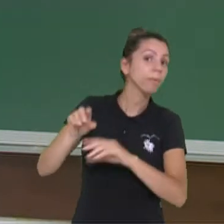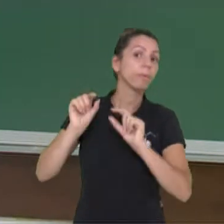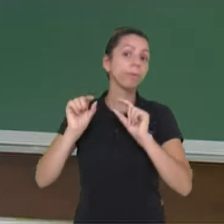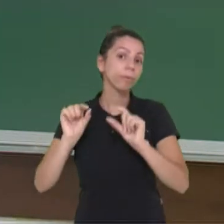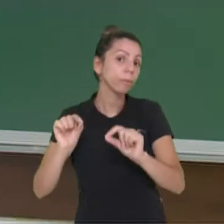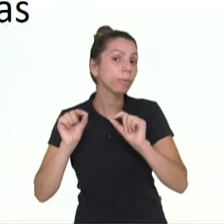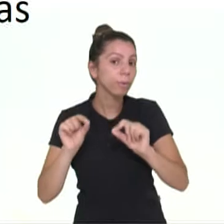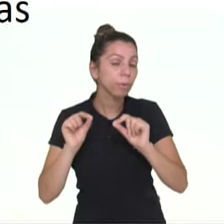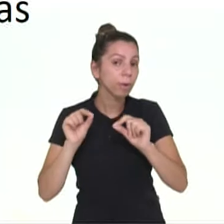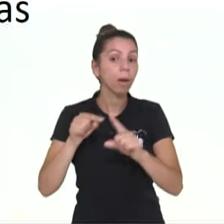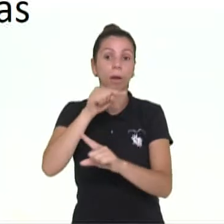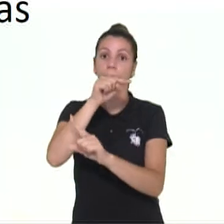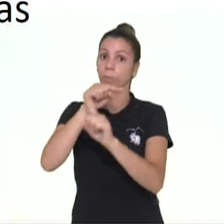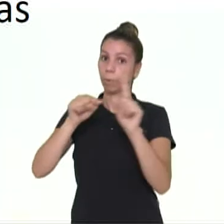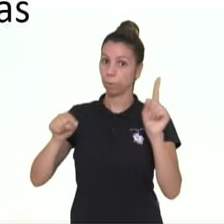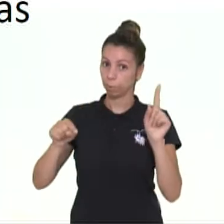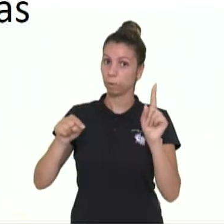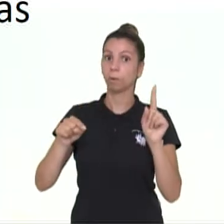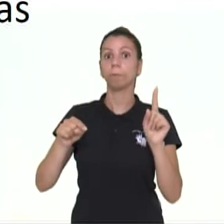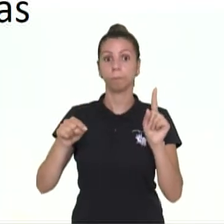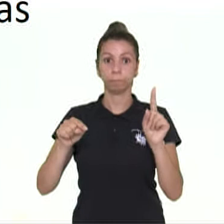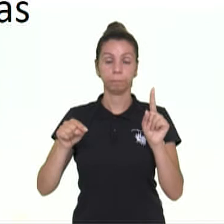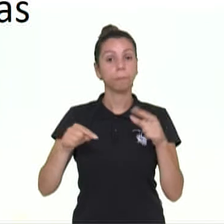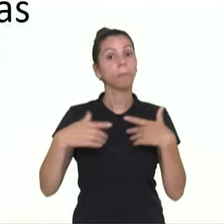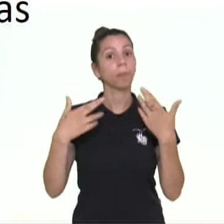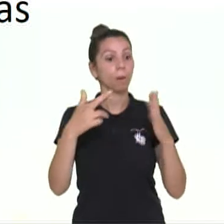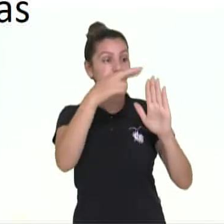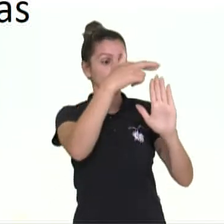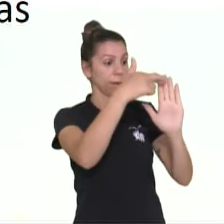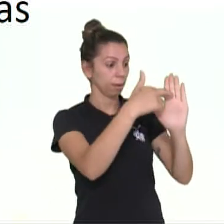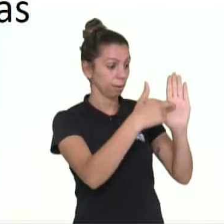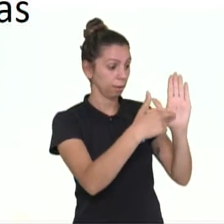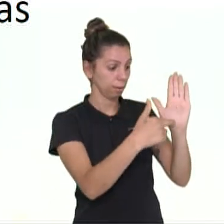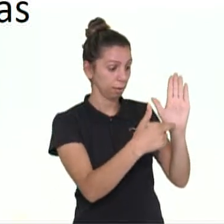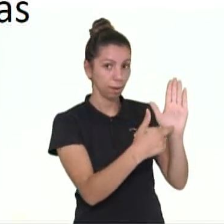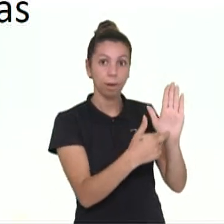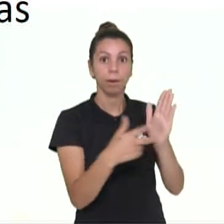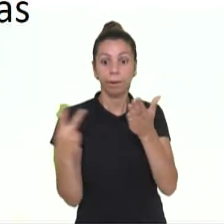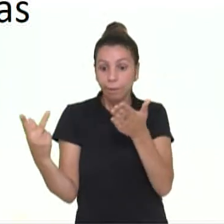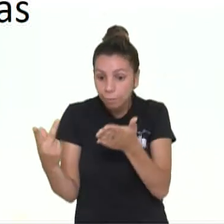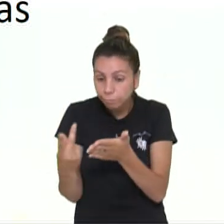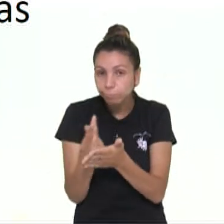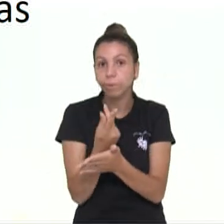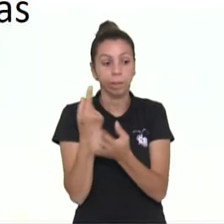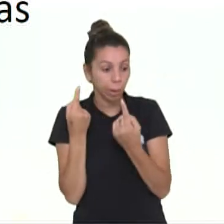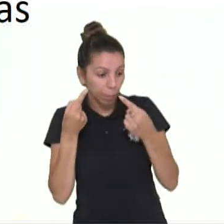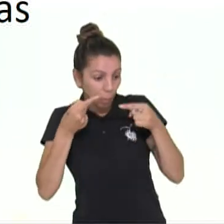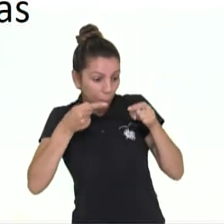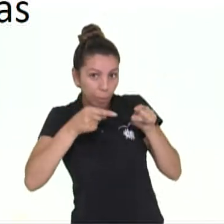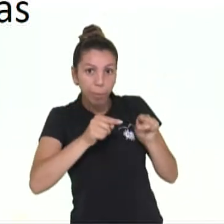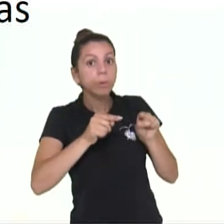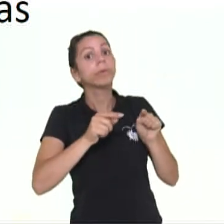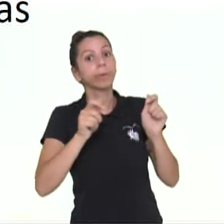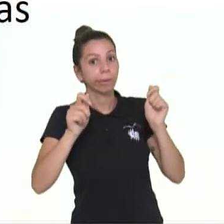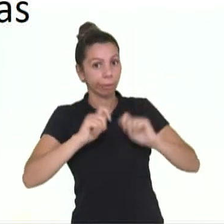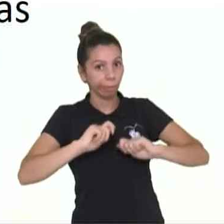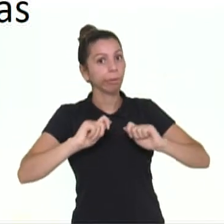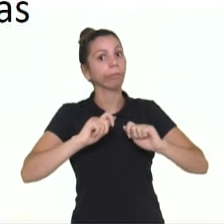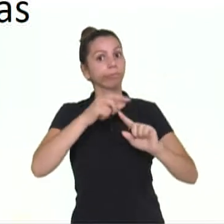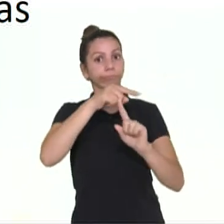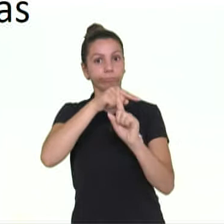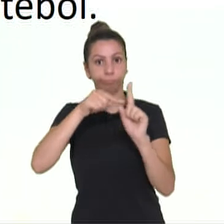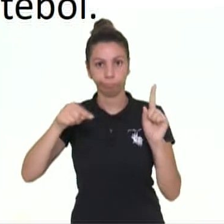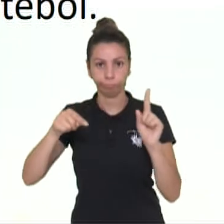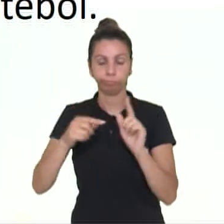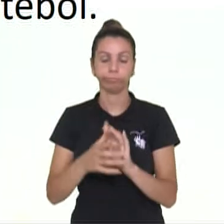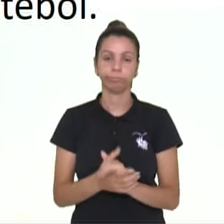às proibições. Então, para cada regra que é infringida, existe uma proibição. É importante esclarecer isso.